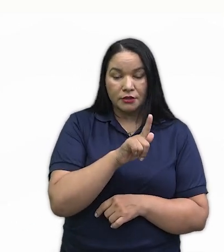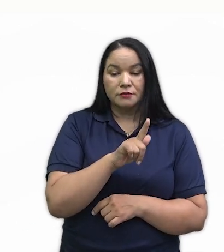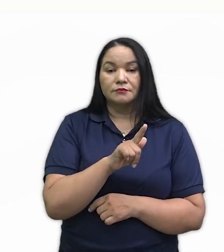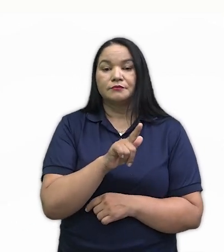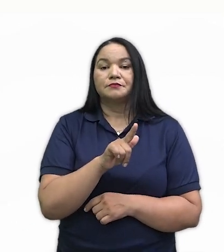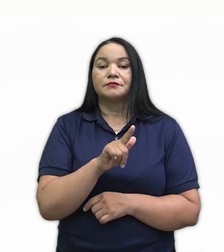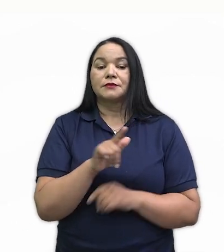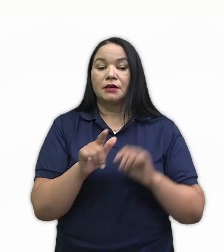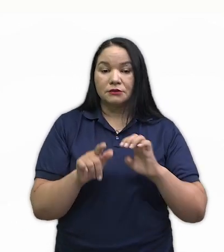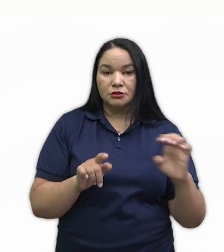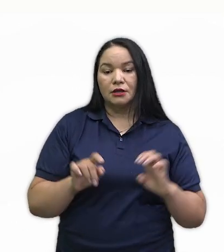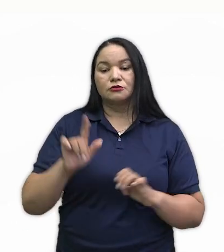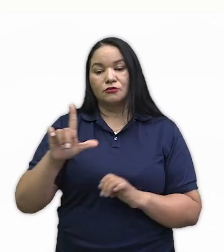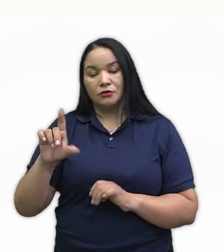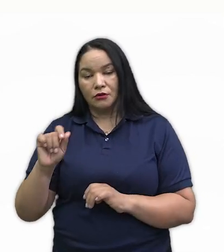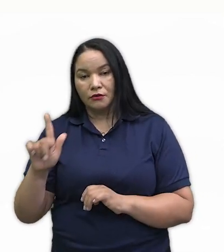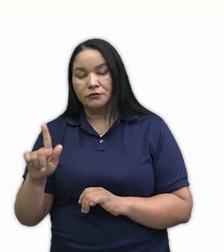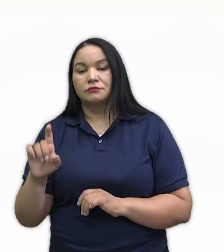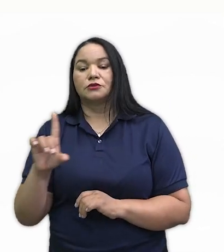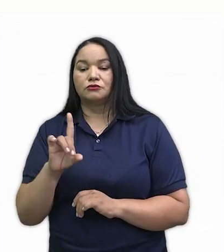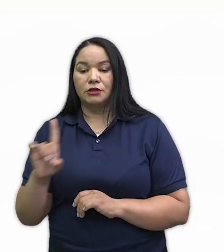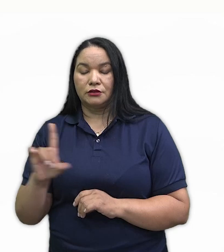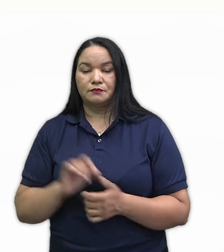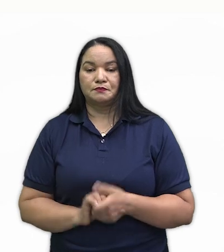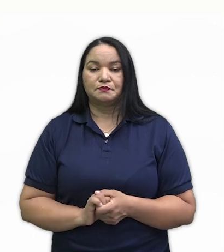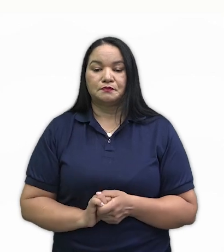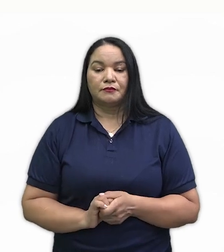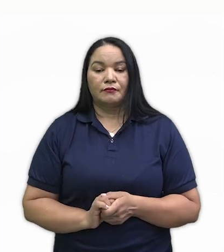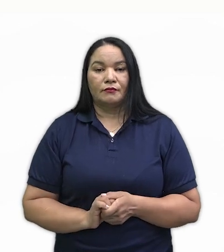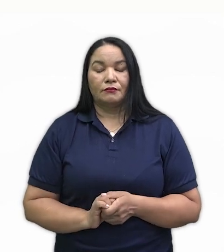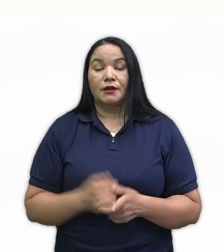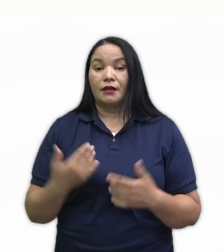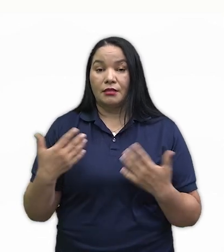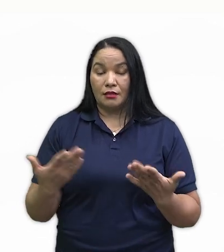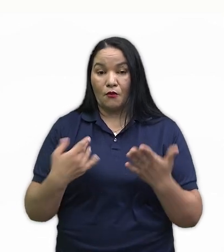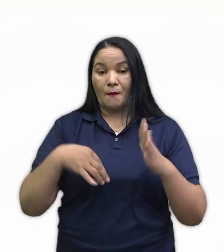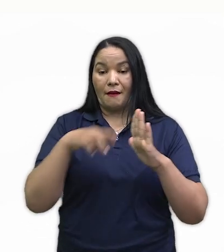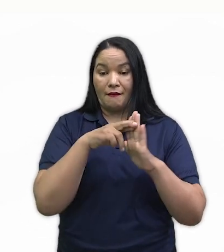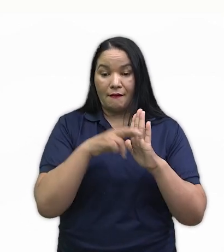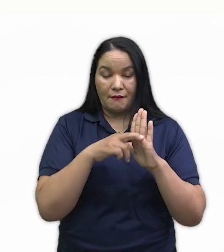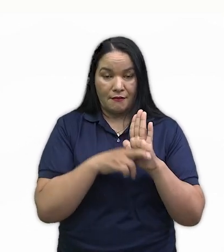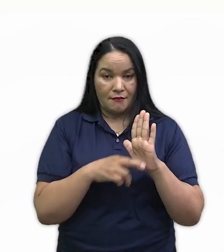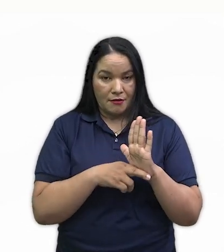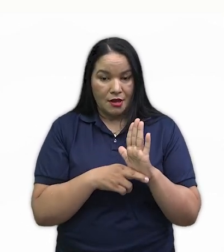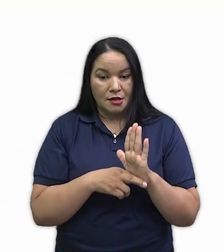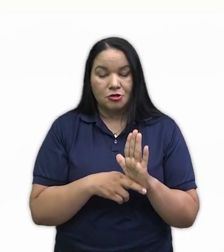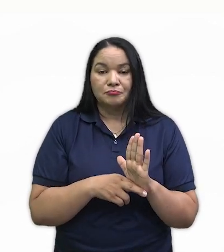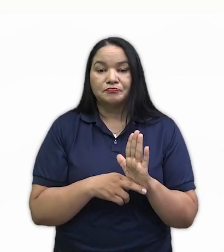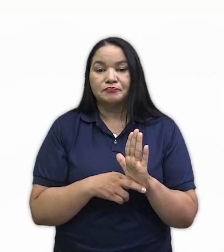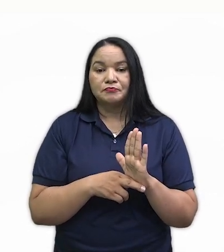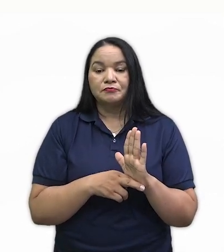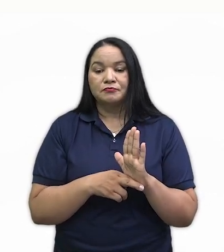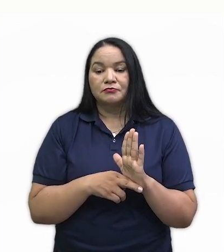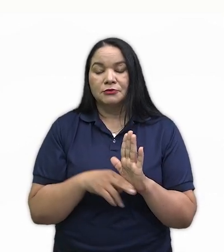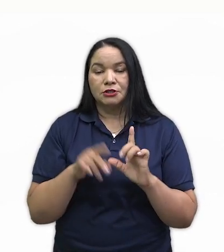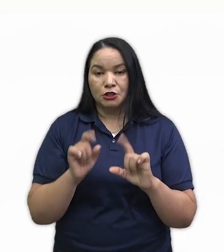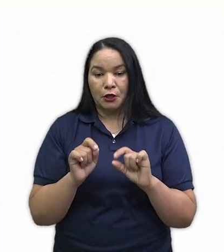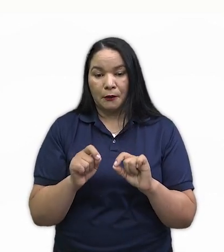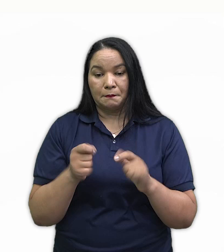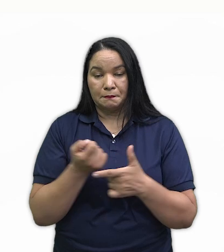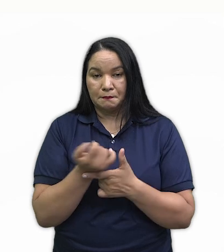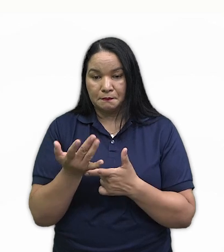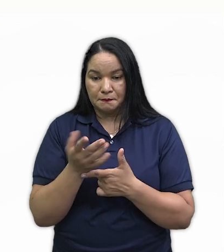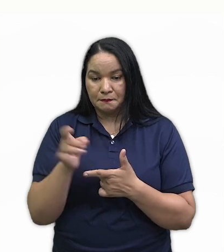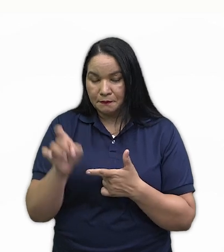direito. Perfeito? Perfeito. Uma das regras, das propriedades, na verdade, do